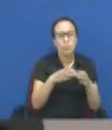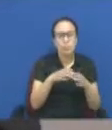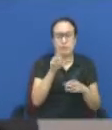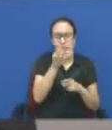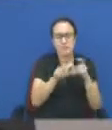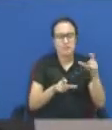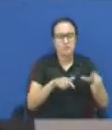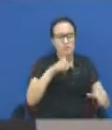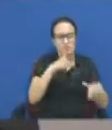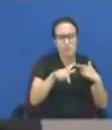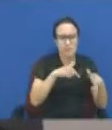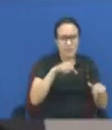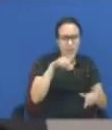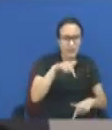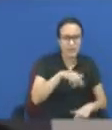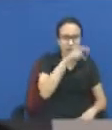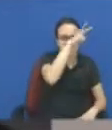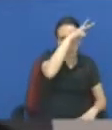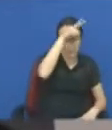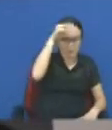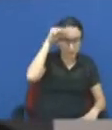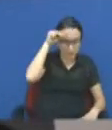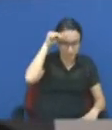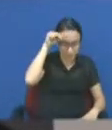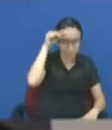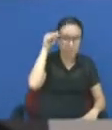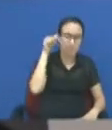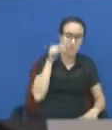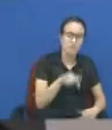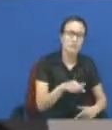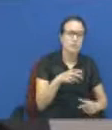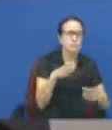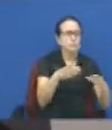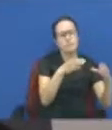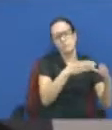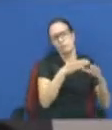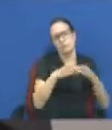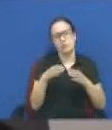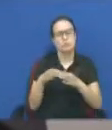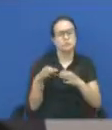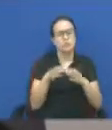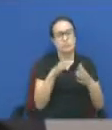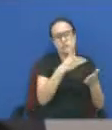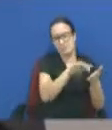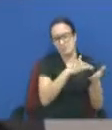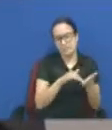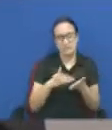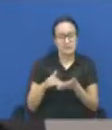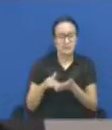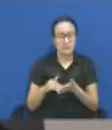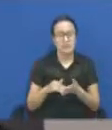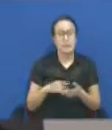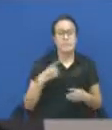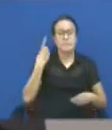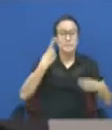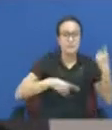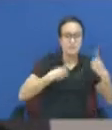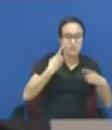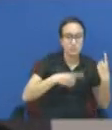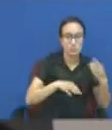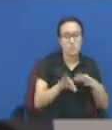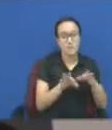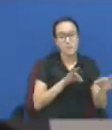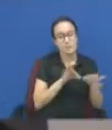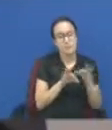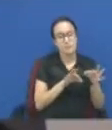da prefeitura, dos vários segmentos da prefeitura, saúde, jurídico, para discutir um projeto onde a gente